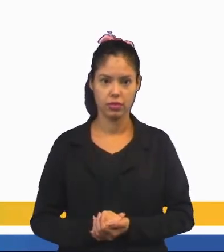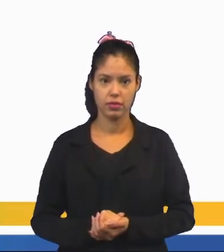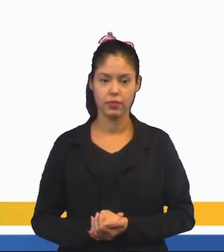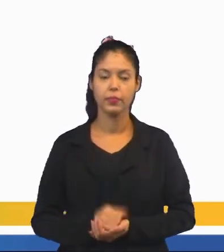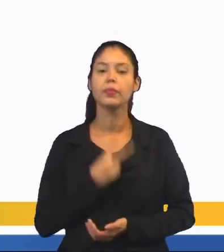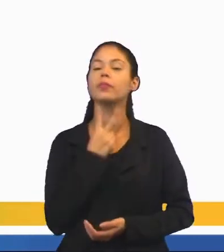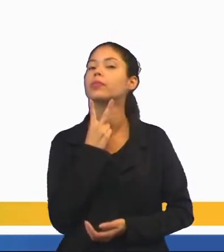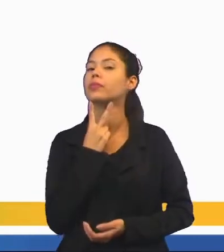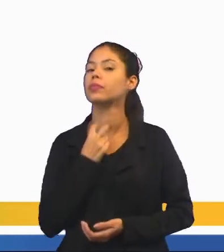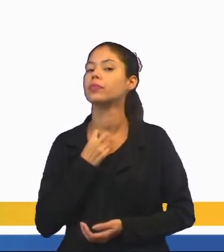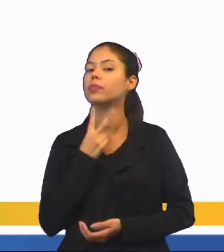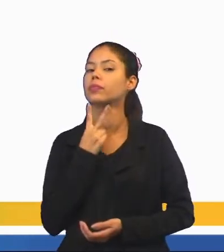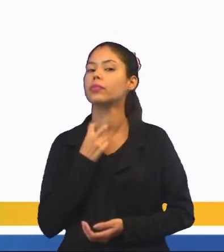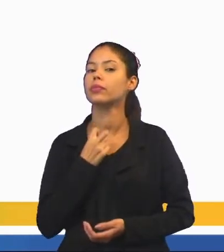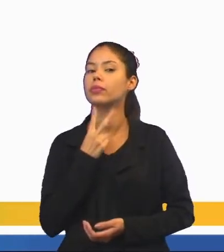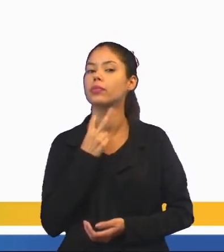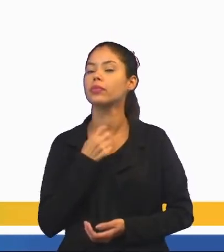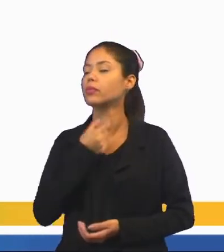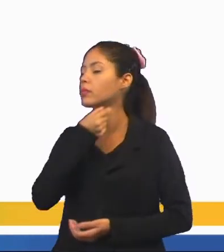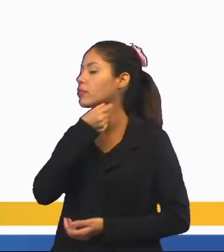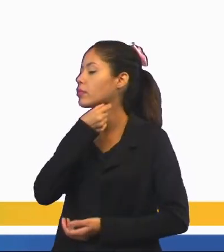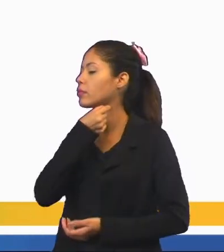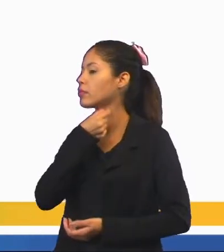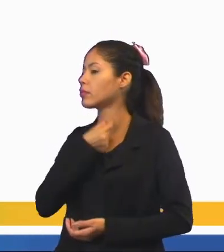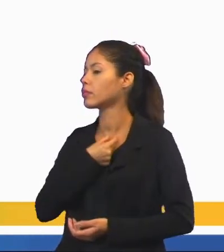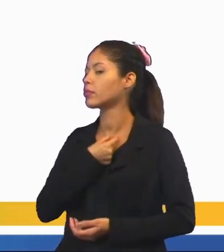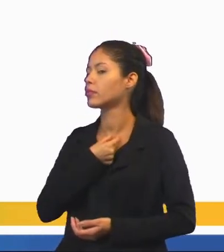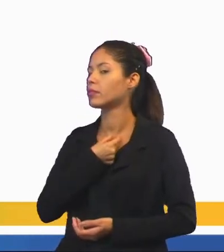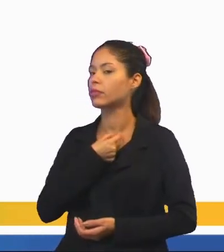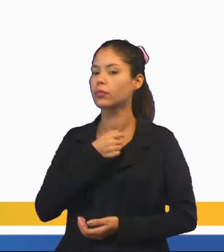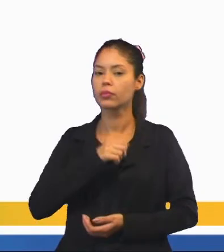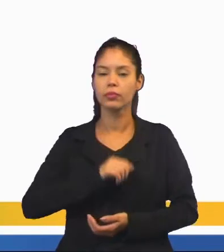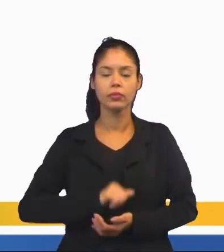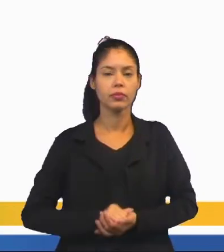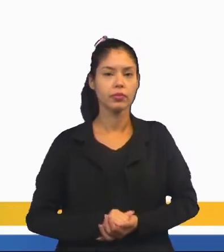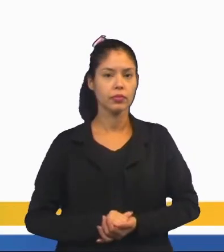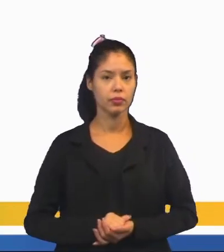verrucosas nas cordas vocais e na laringe.